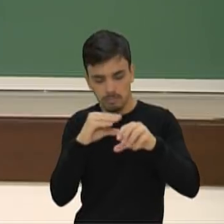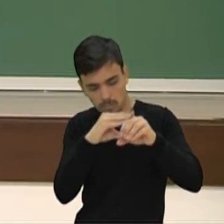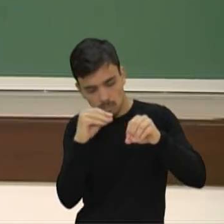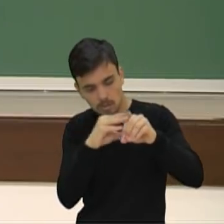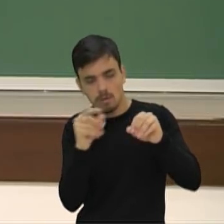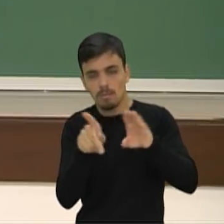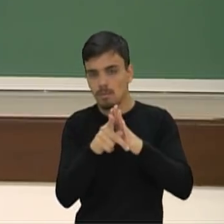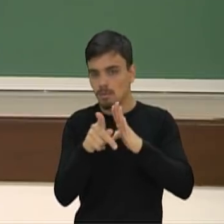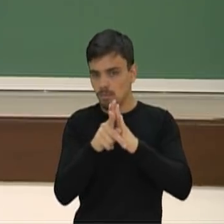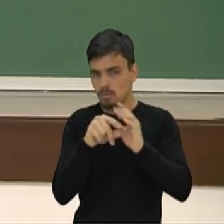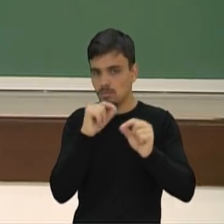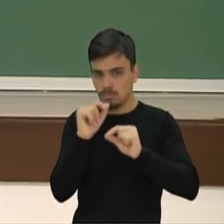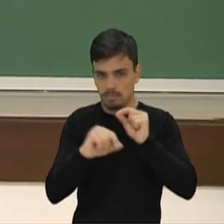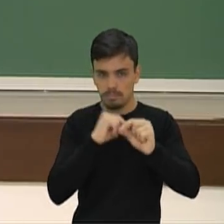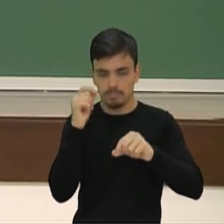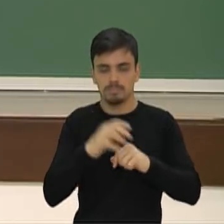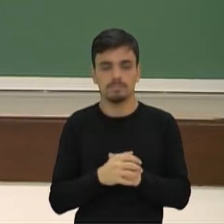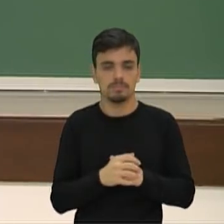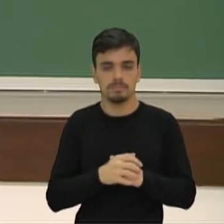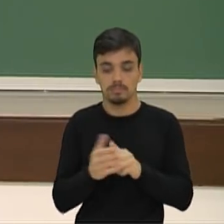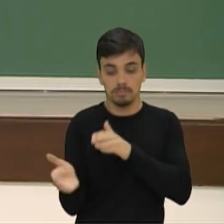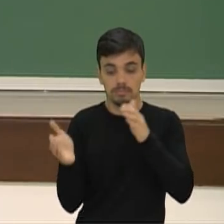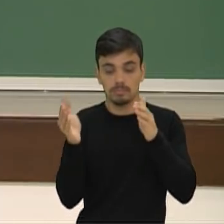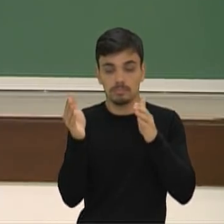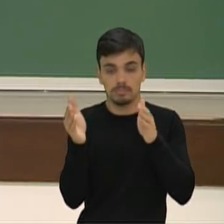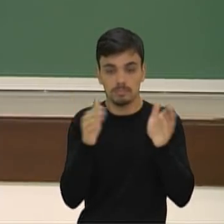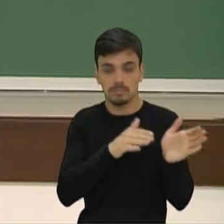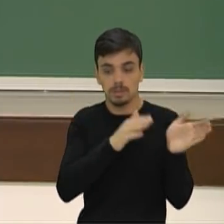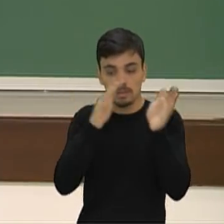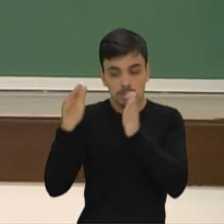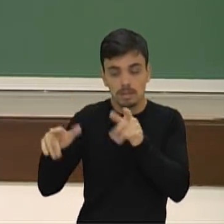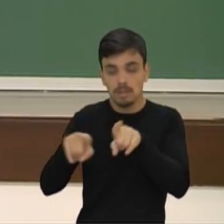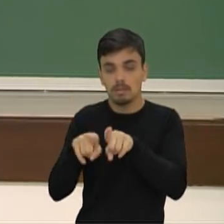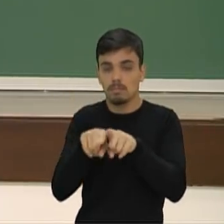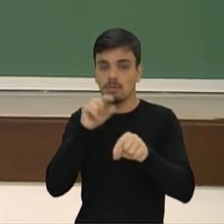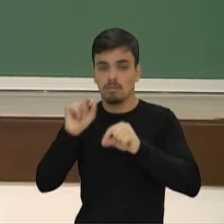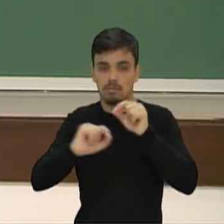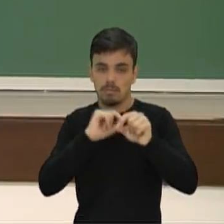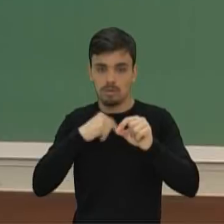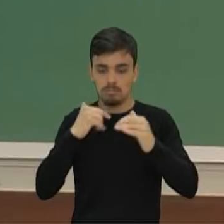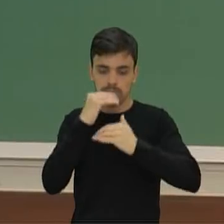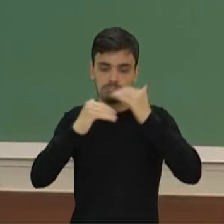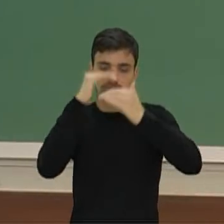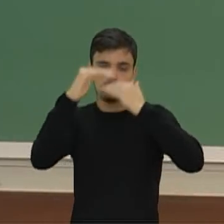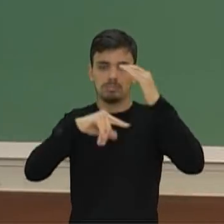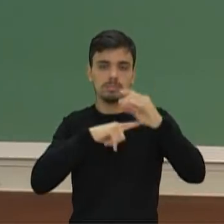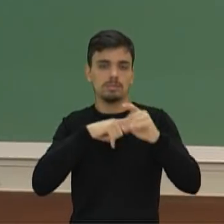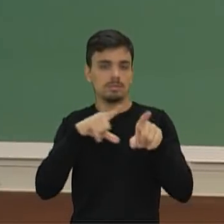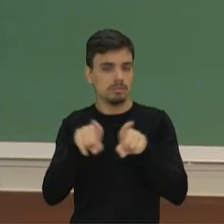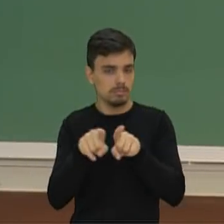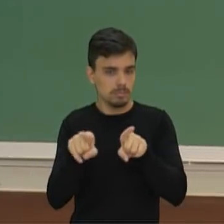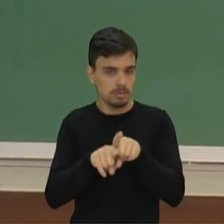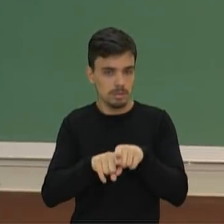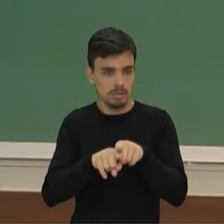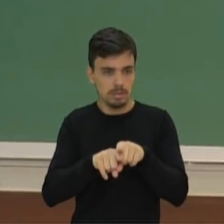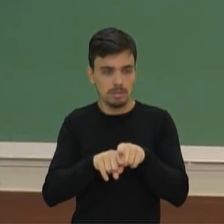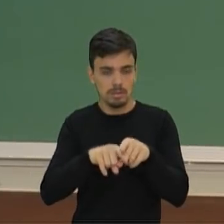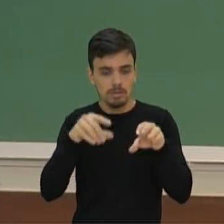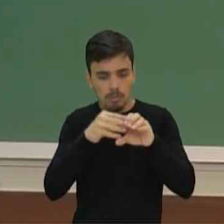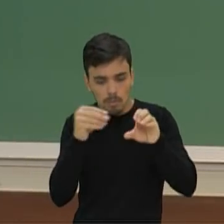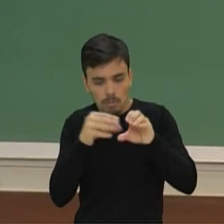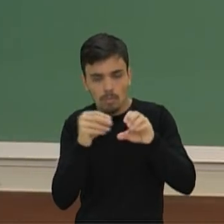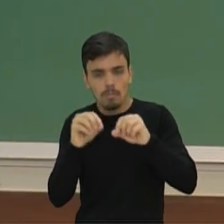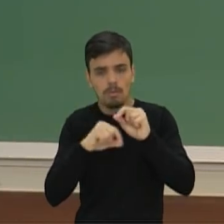remoção, certo? À esquerda temos a imagem do processo basicamente que tinha da sucção. Então